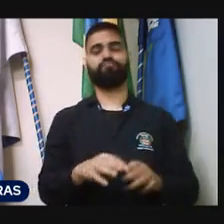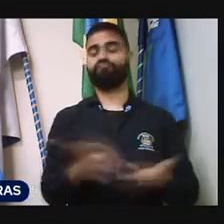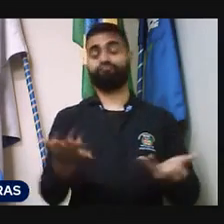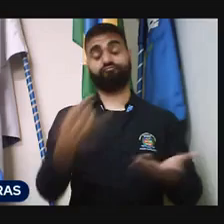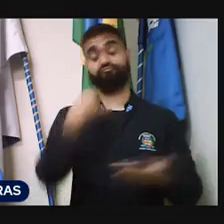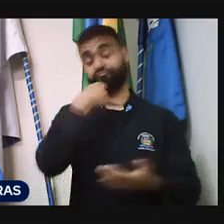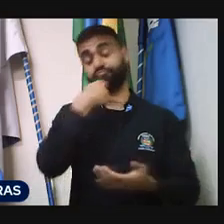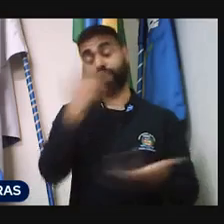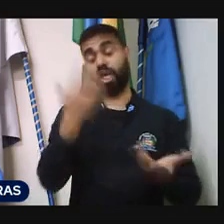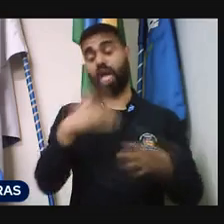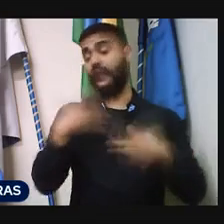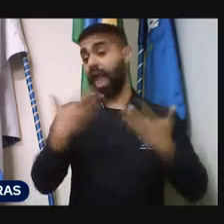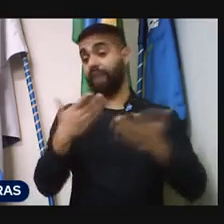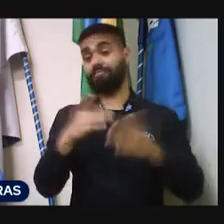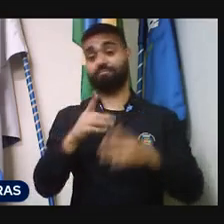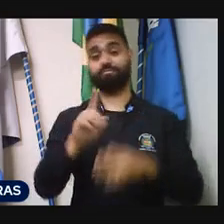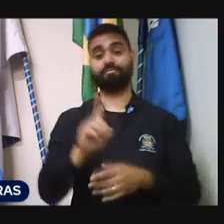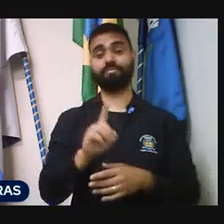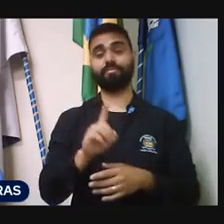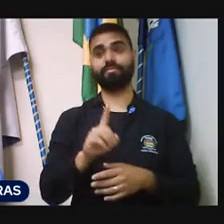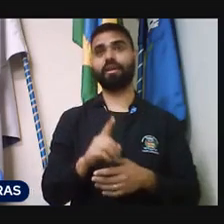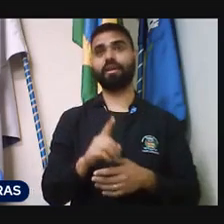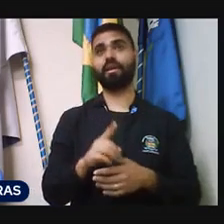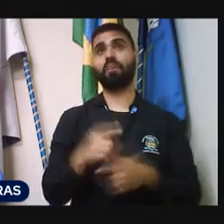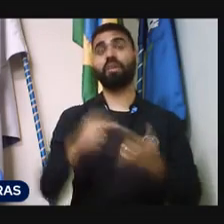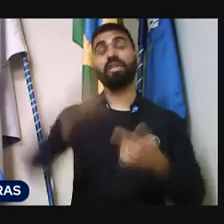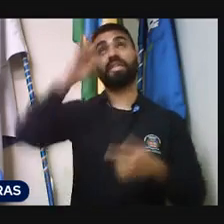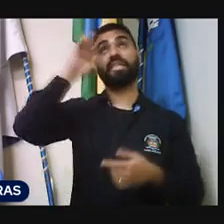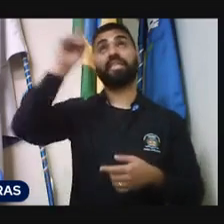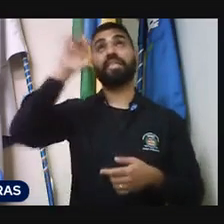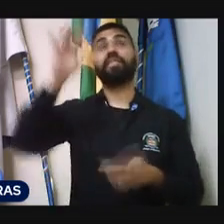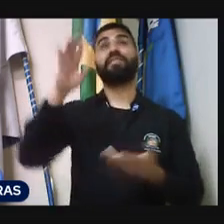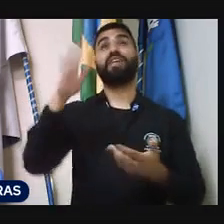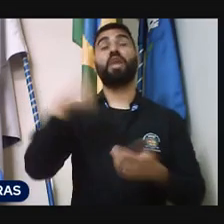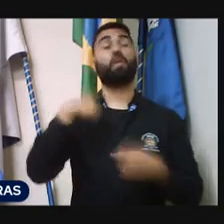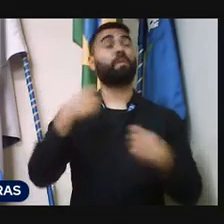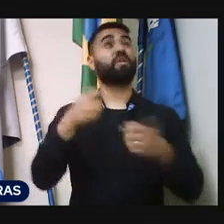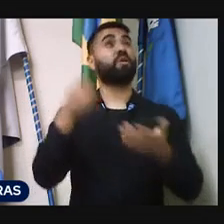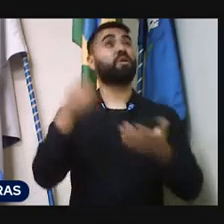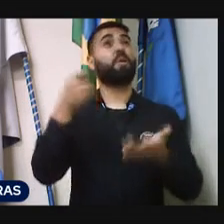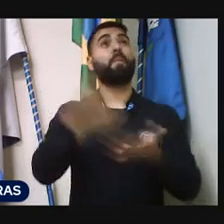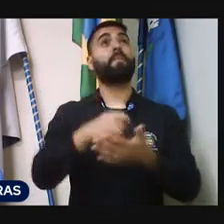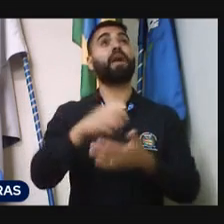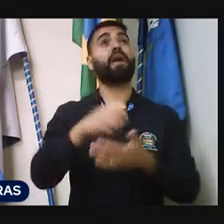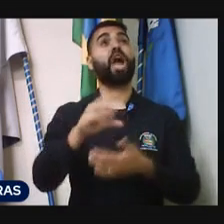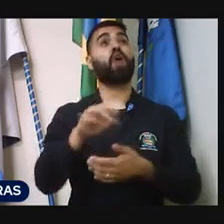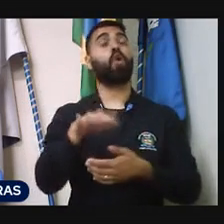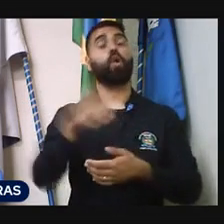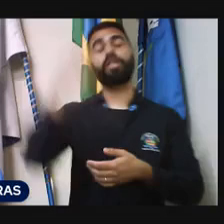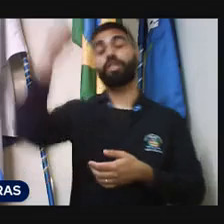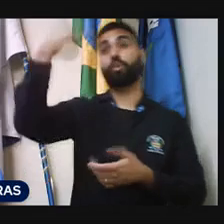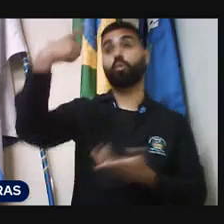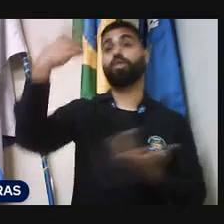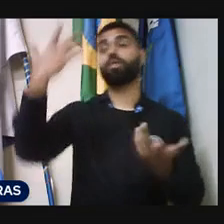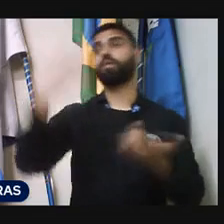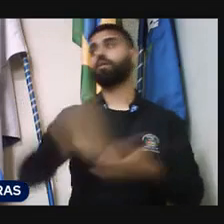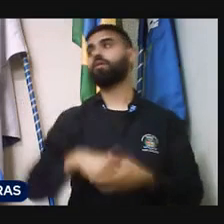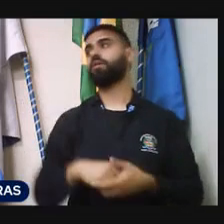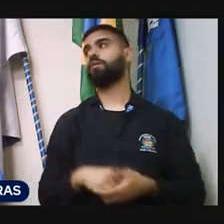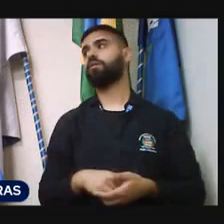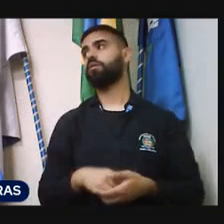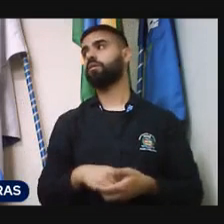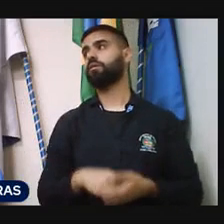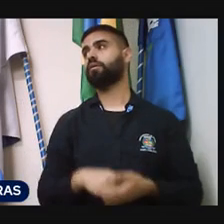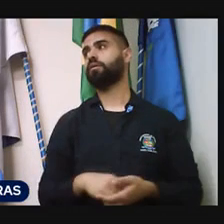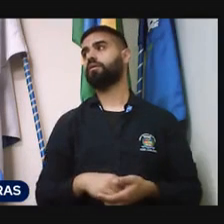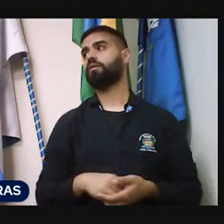feito alegre com a cabeça pensando na conta de luz na conta da casa dele de luz que vai